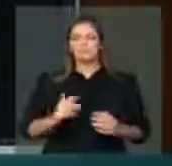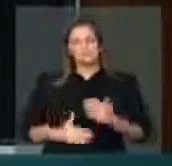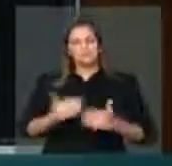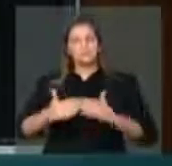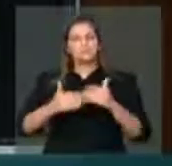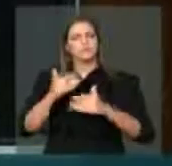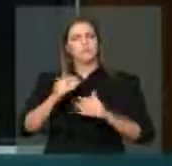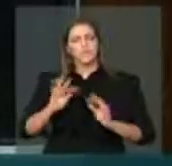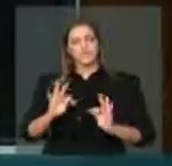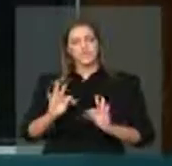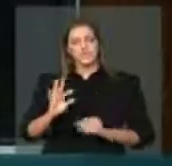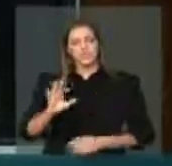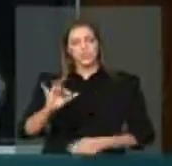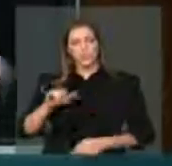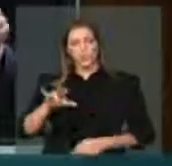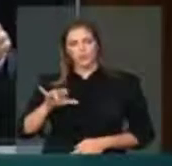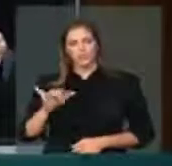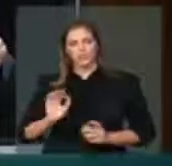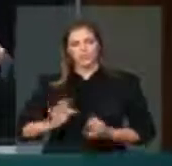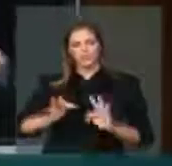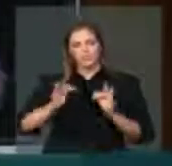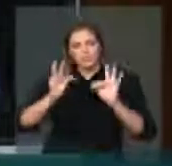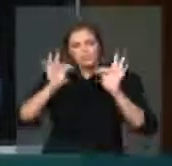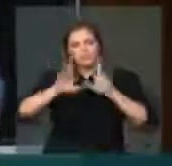desenvolver tecnologicamente. E,